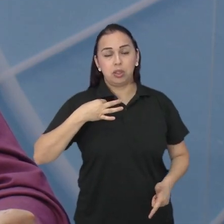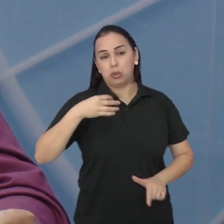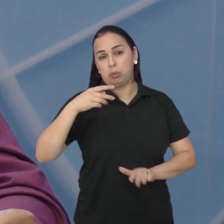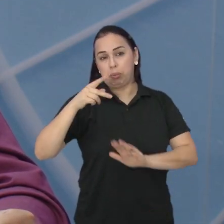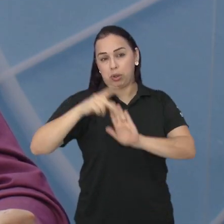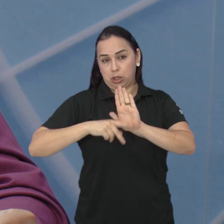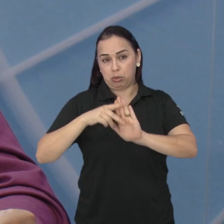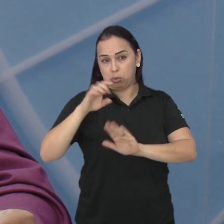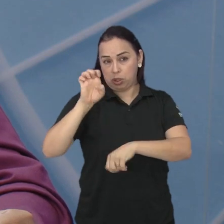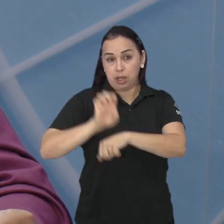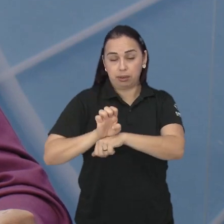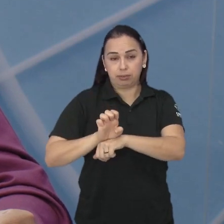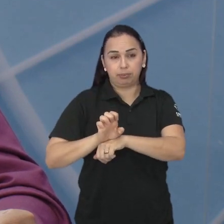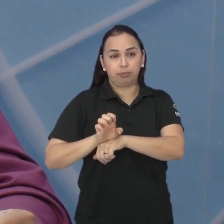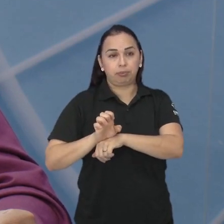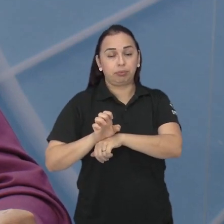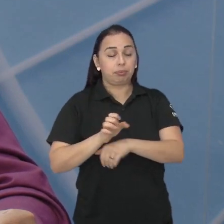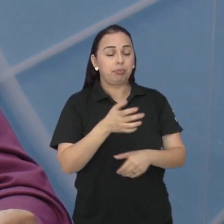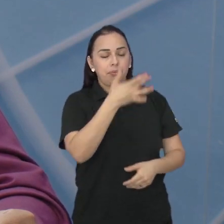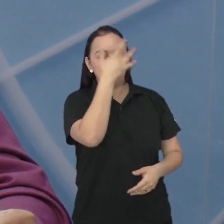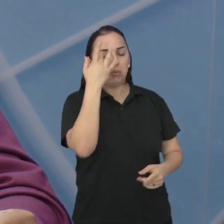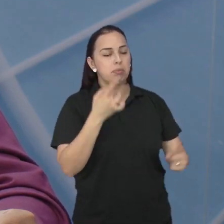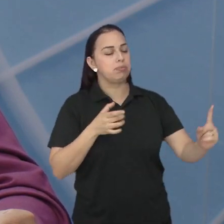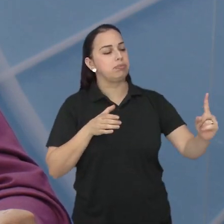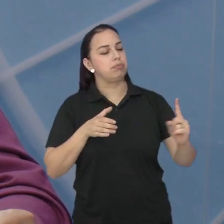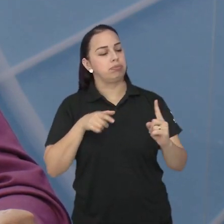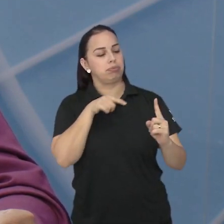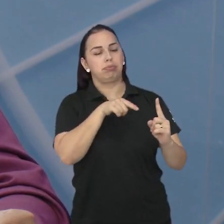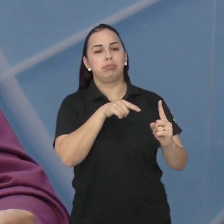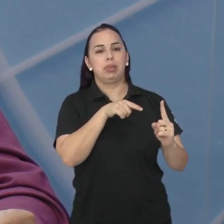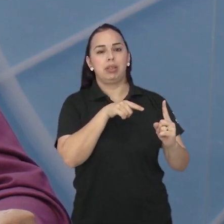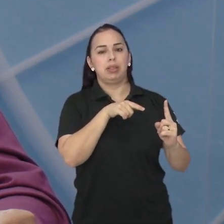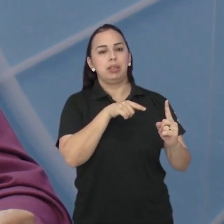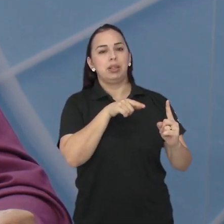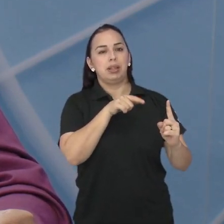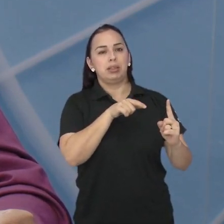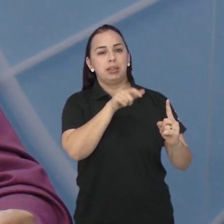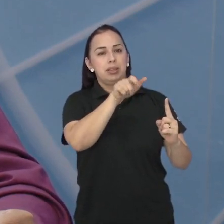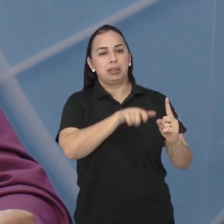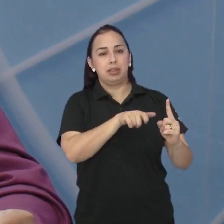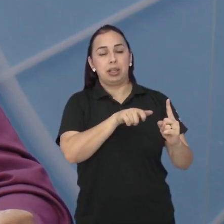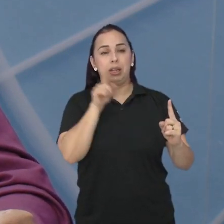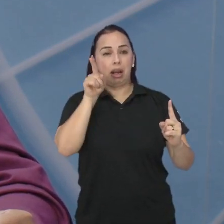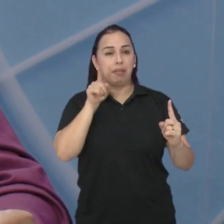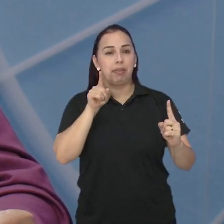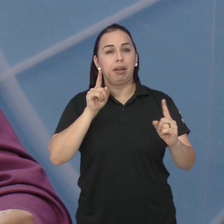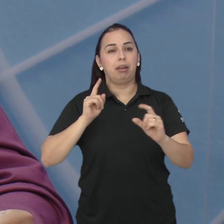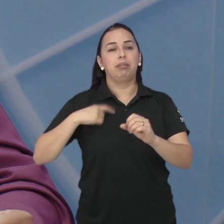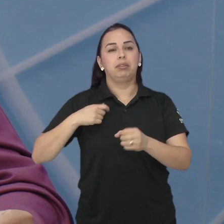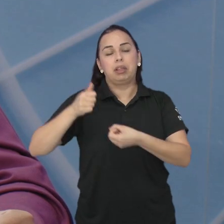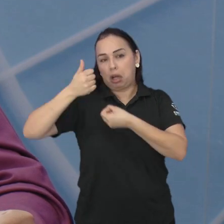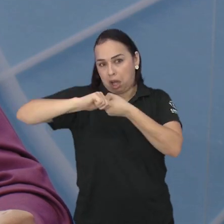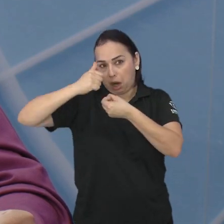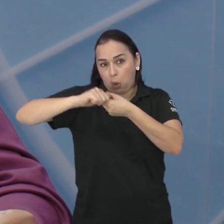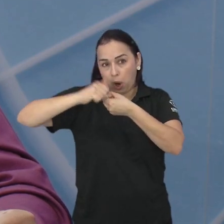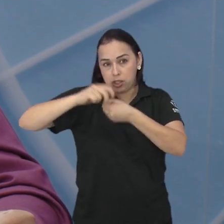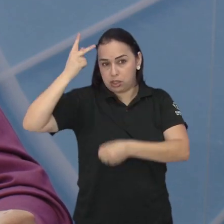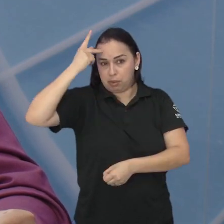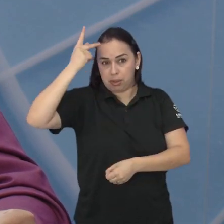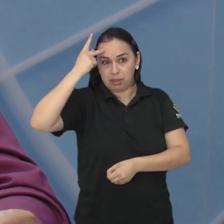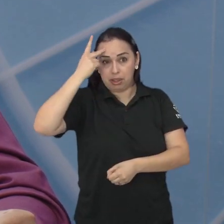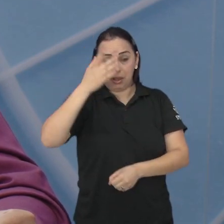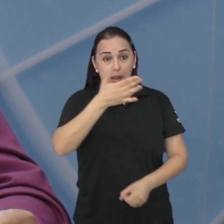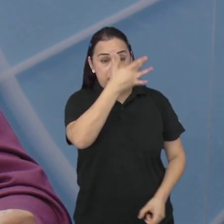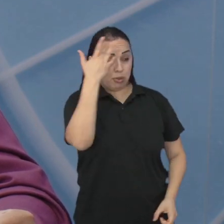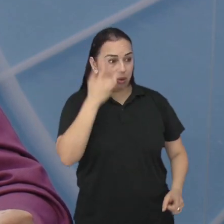Recomeço do Estado. E quando a gente recebia muitas pessoas, né, do Cratóide, de São Paulo, da Cracolândia. Então, quando a pessoa vinha até a